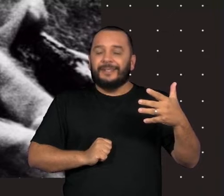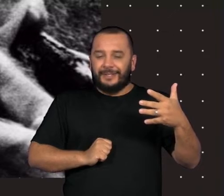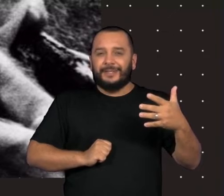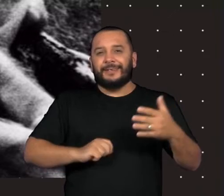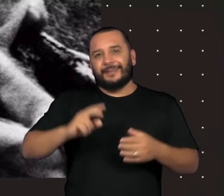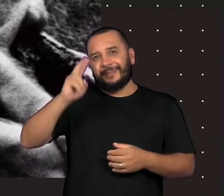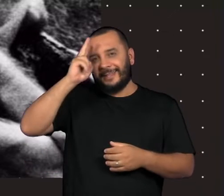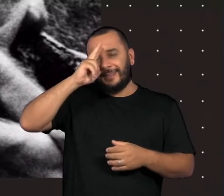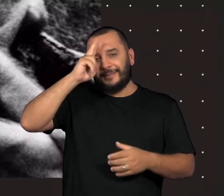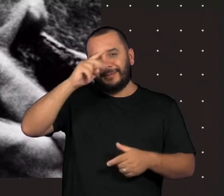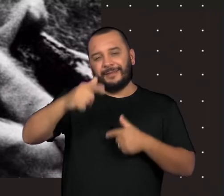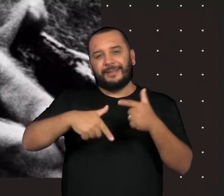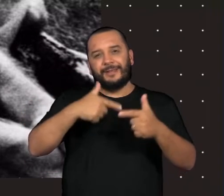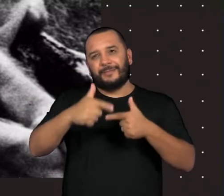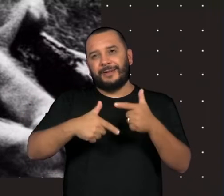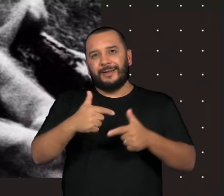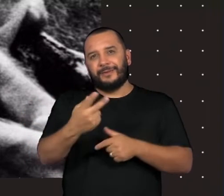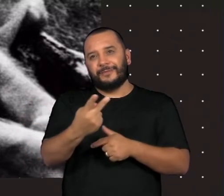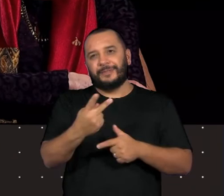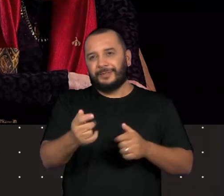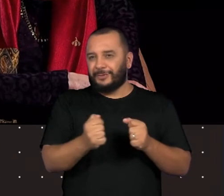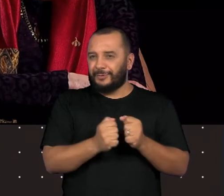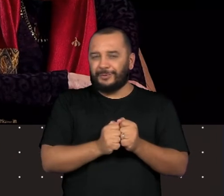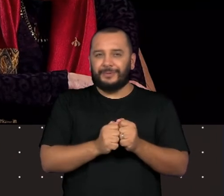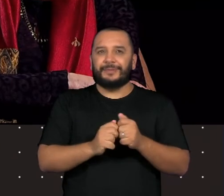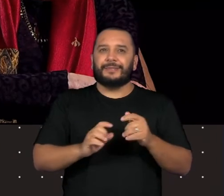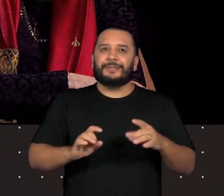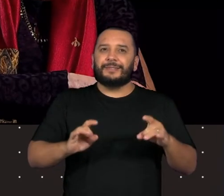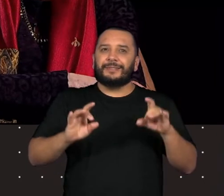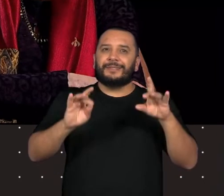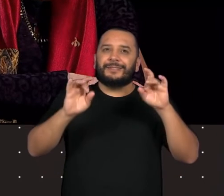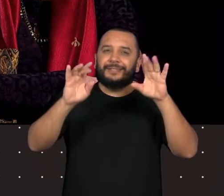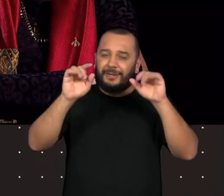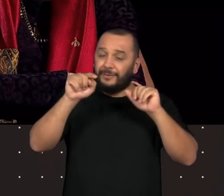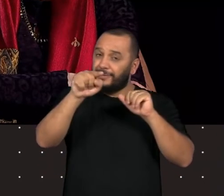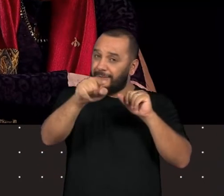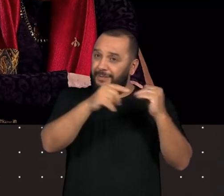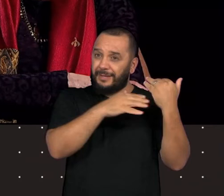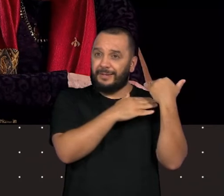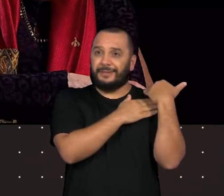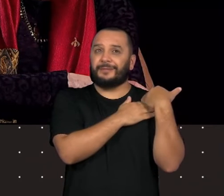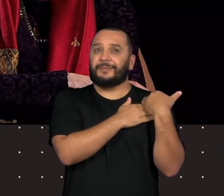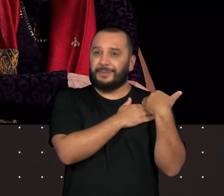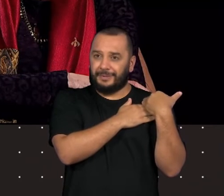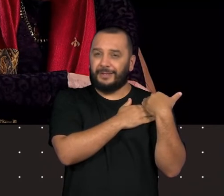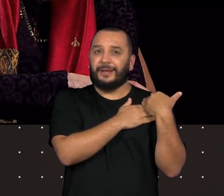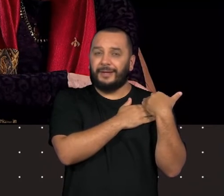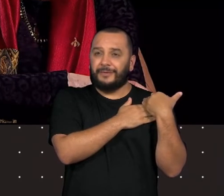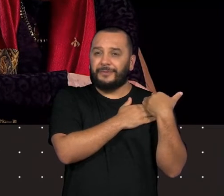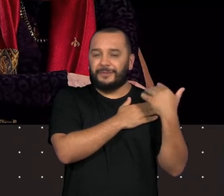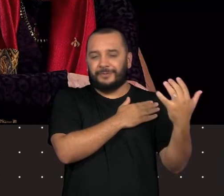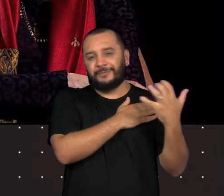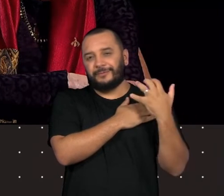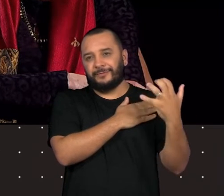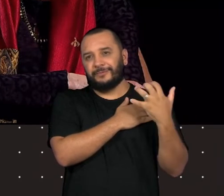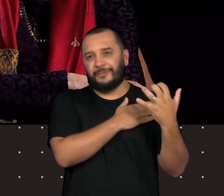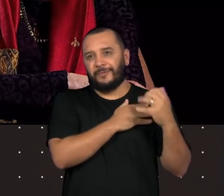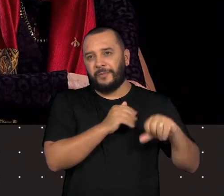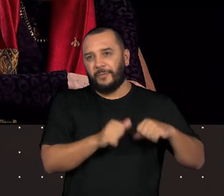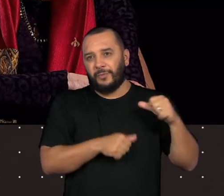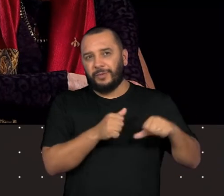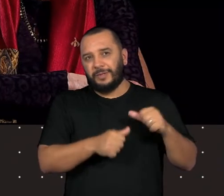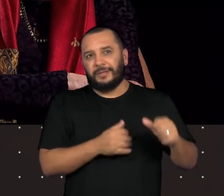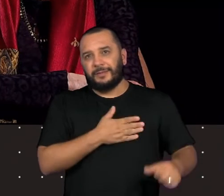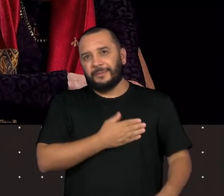coisa fundamental para mim. Você, de uma certa maneira, é responsável por uma mudança na minha vida, em